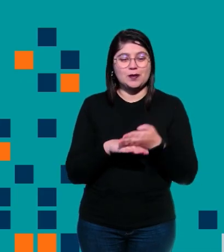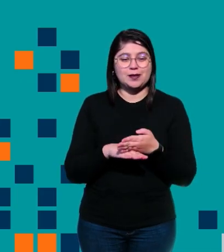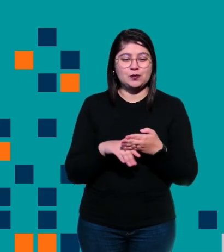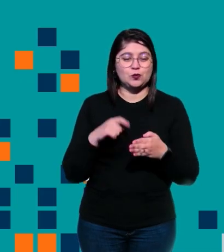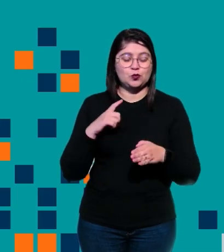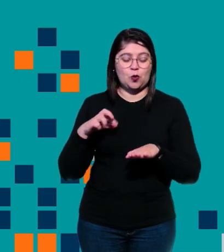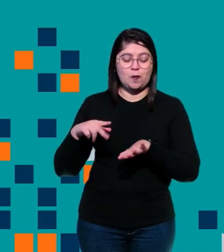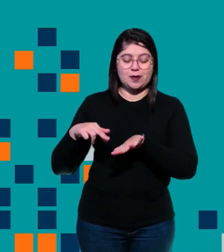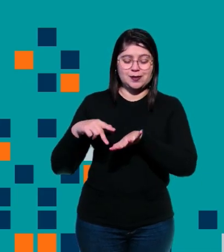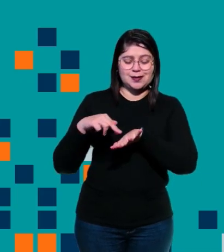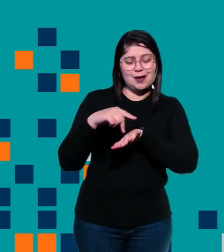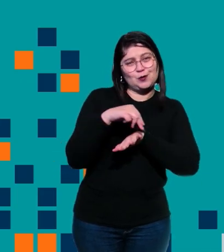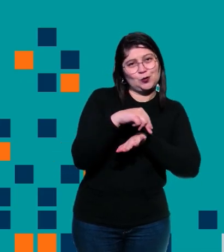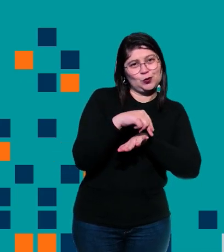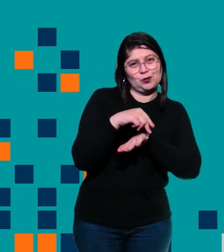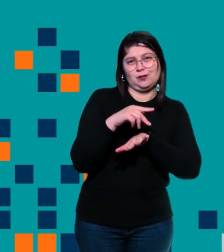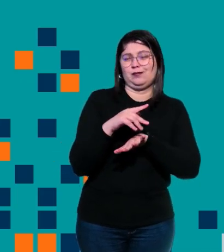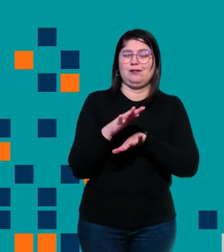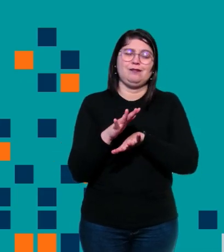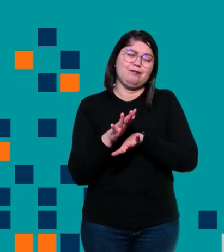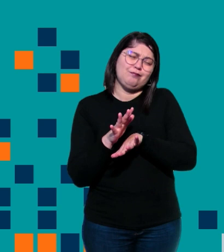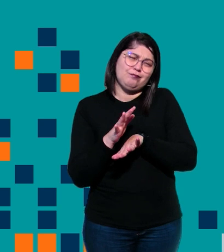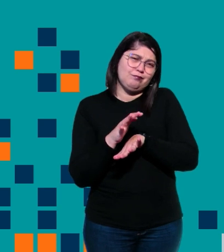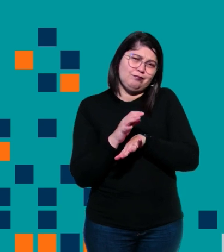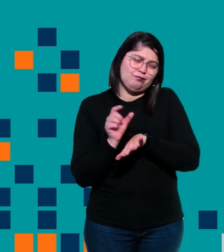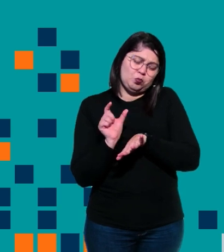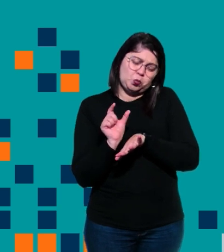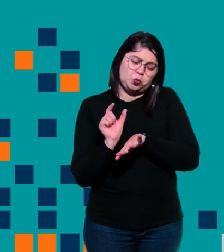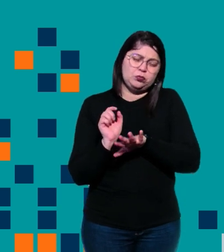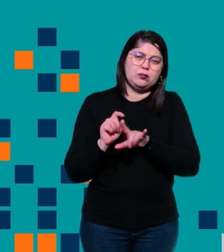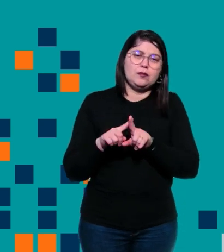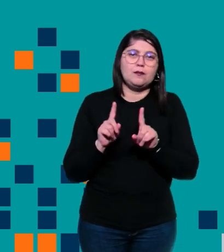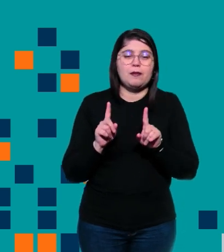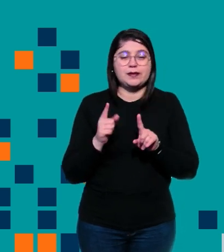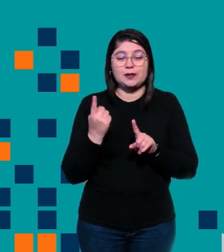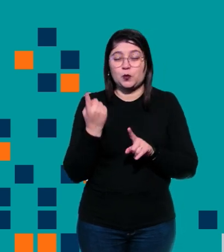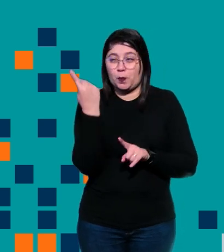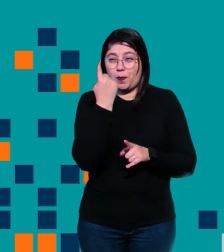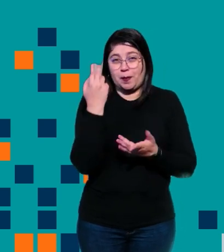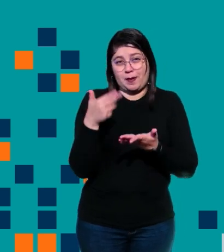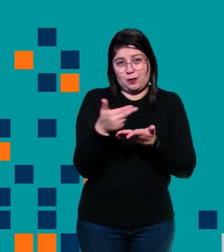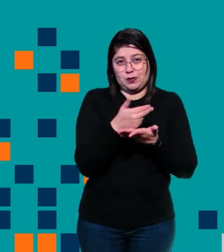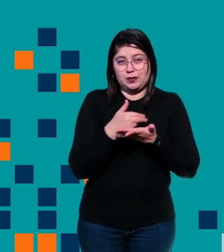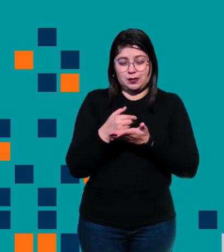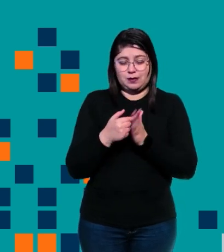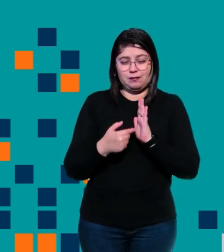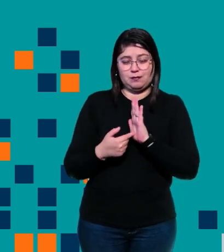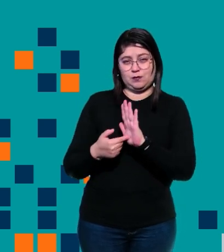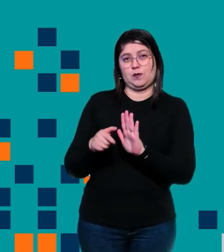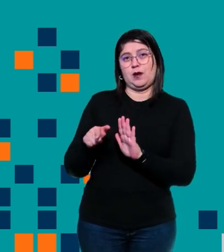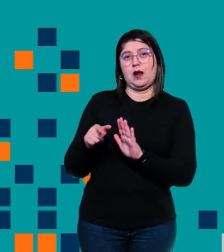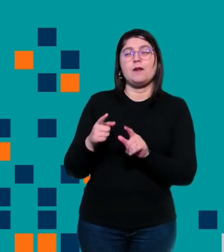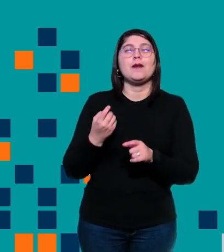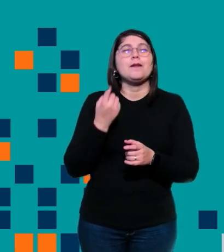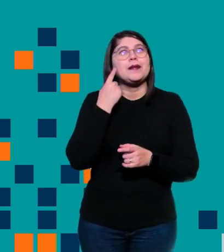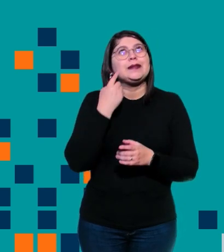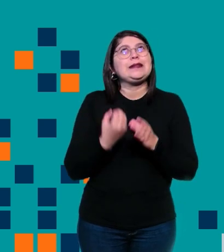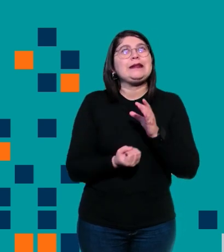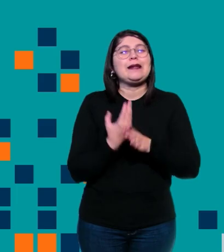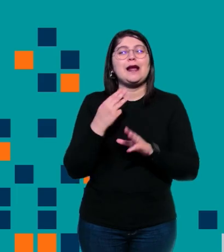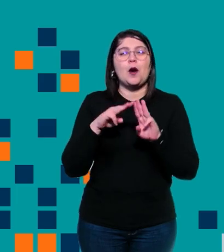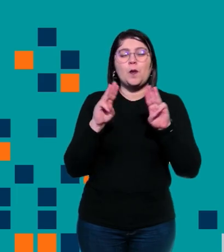escadinha tímida, assim. E, de certa forma, esse foi o primeiro desenho que a gente fez para ele, que a gente queria criar um museu